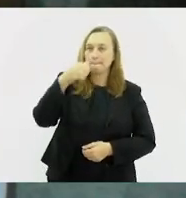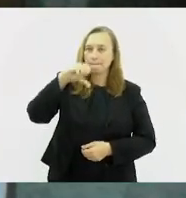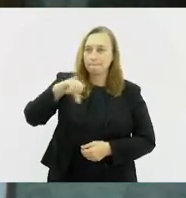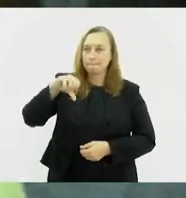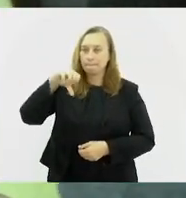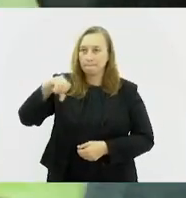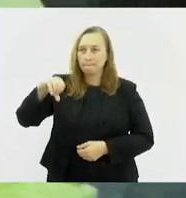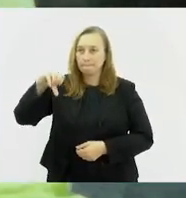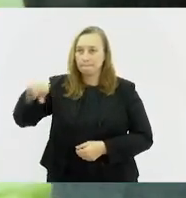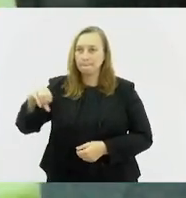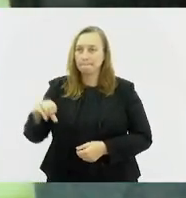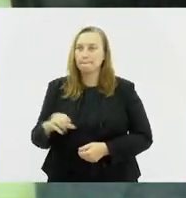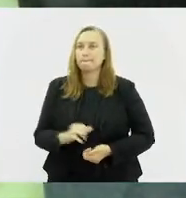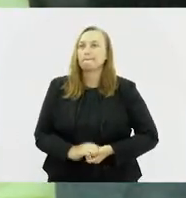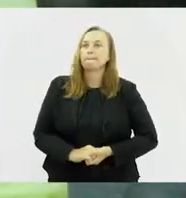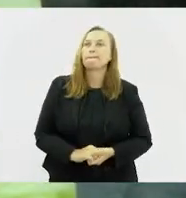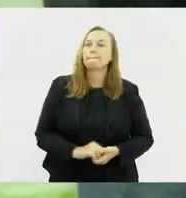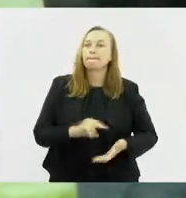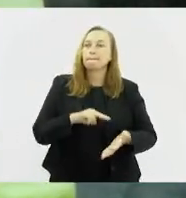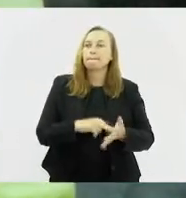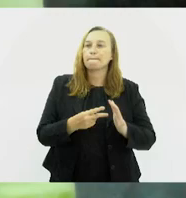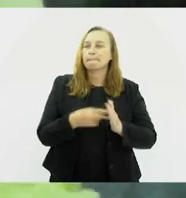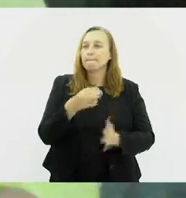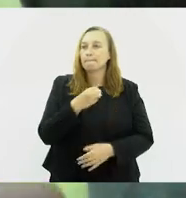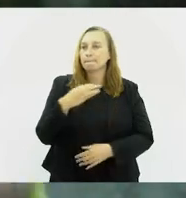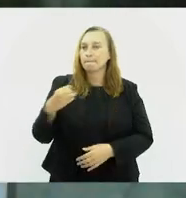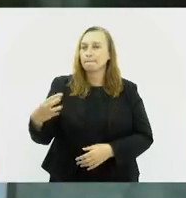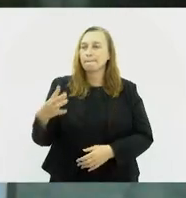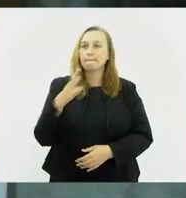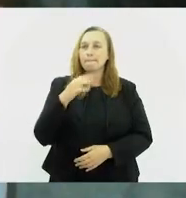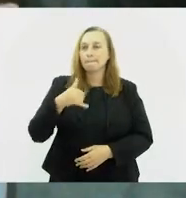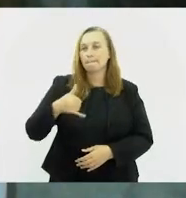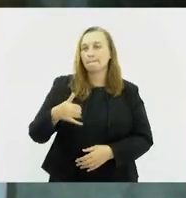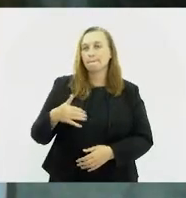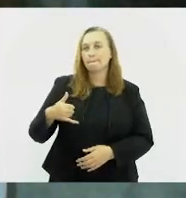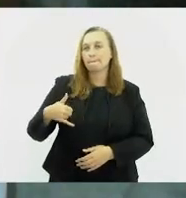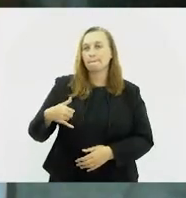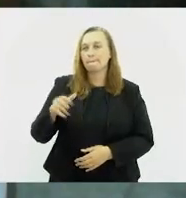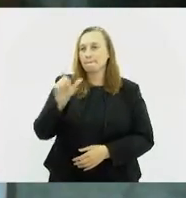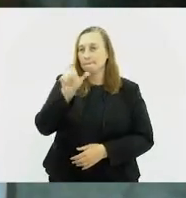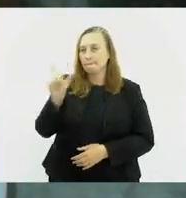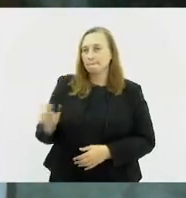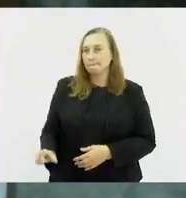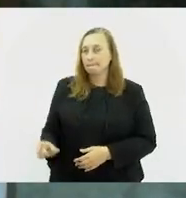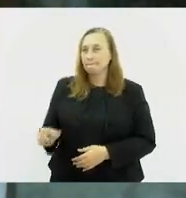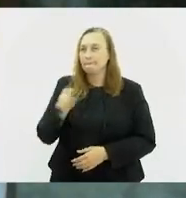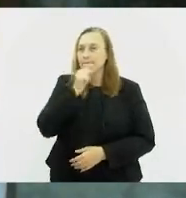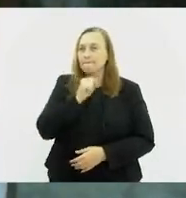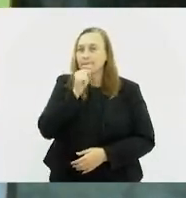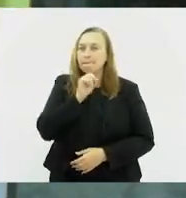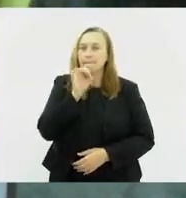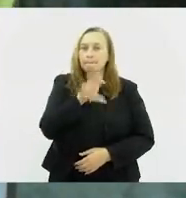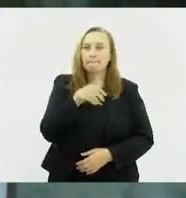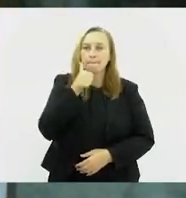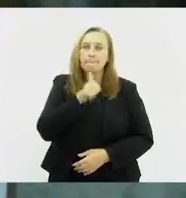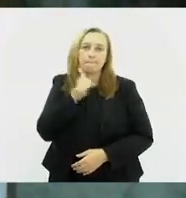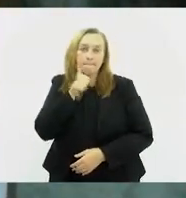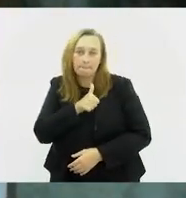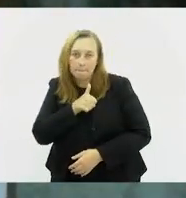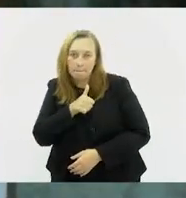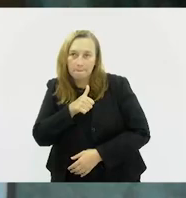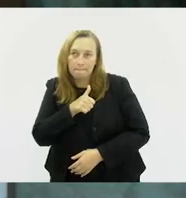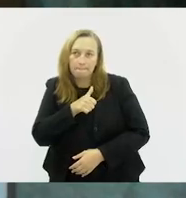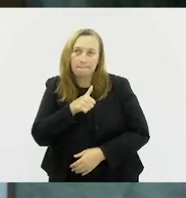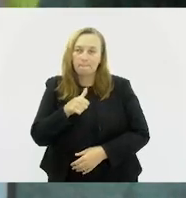1999. Um ônibus para Penedo significava a viagem da terceira idade. E só mulheres participavam. A viagem causou ciúme